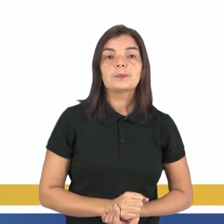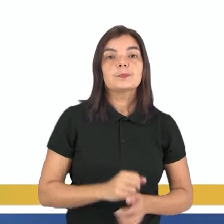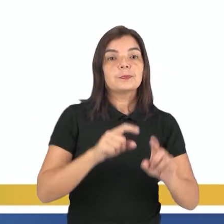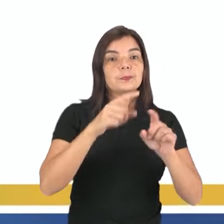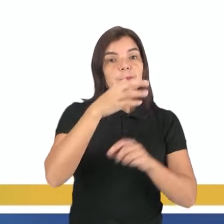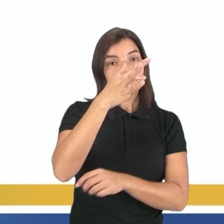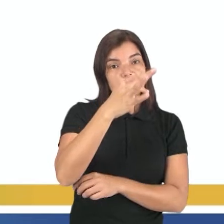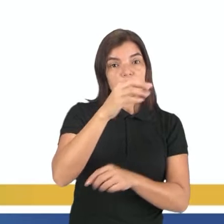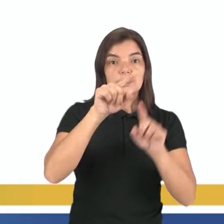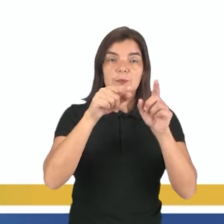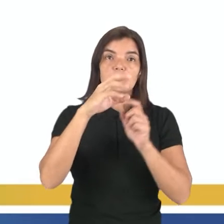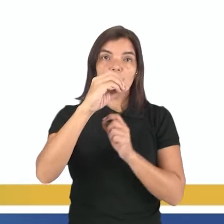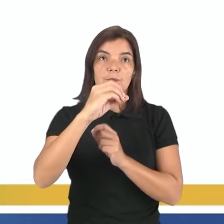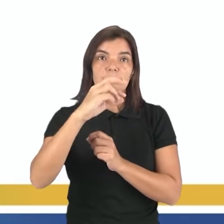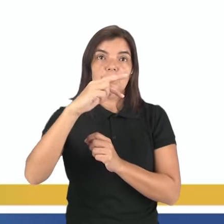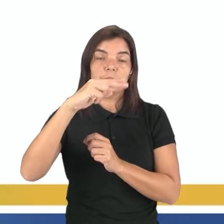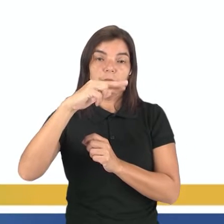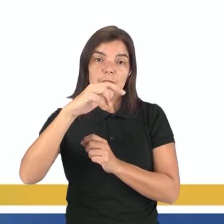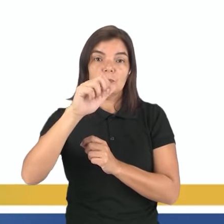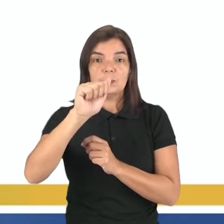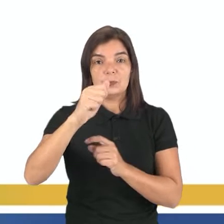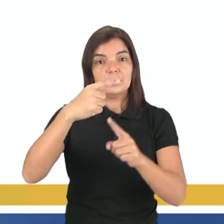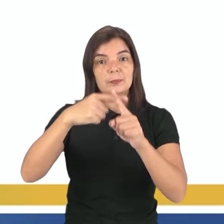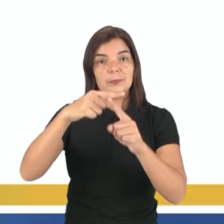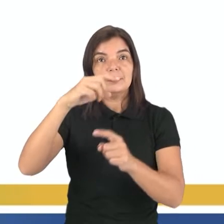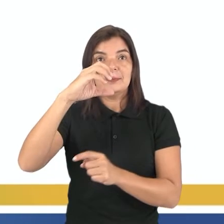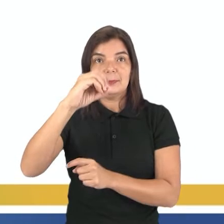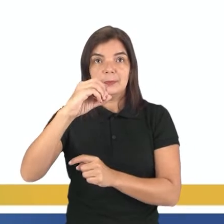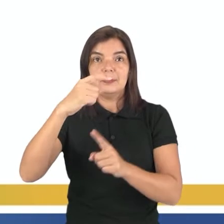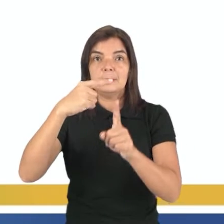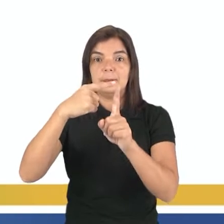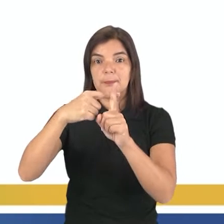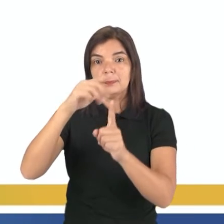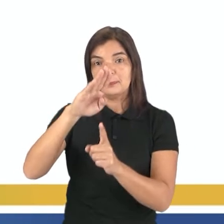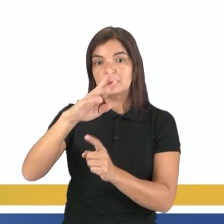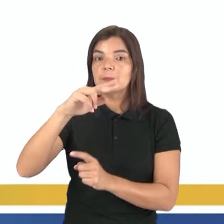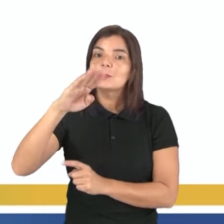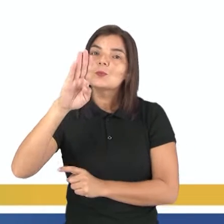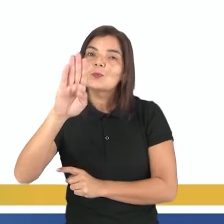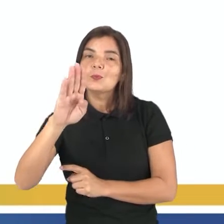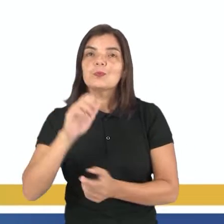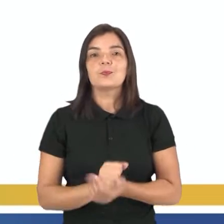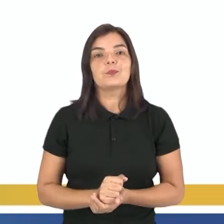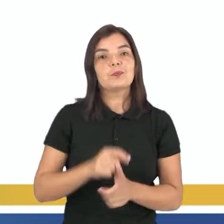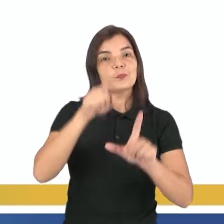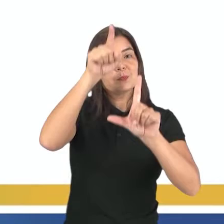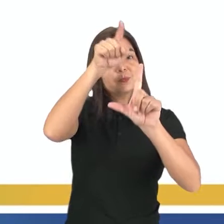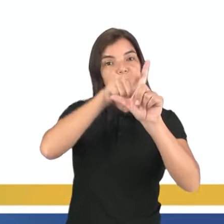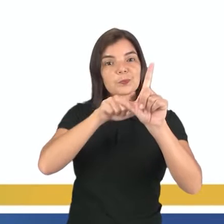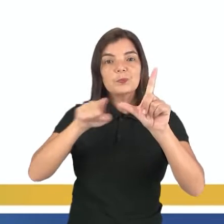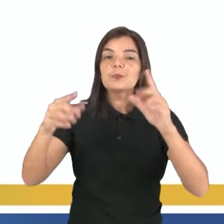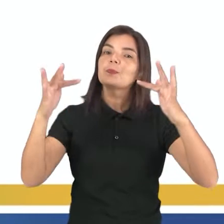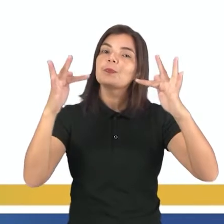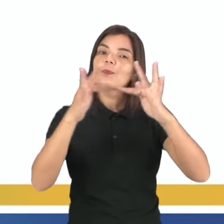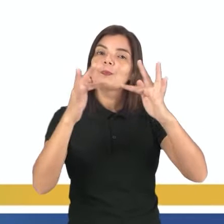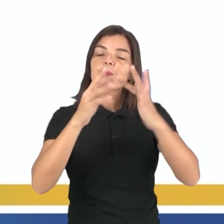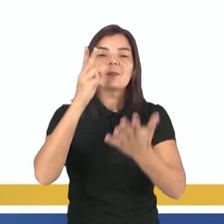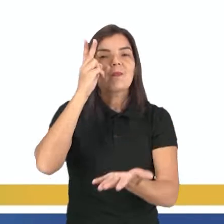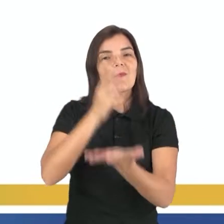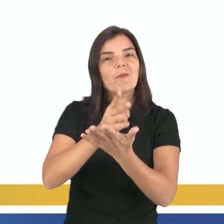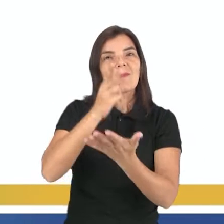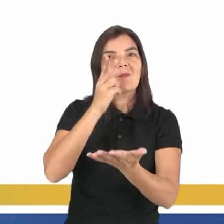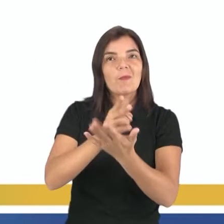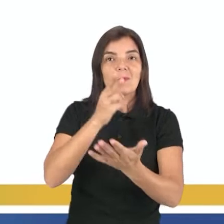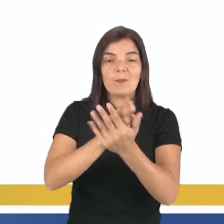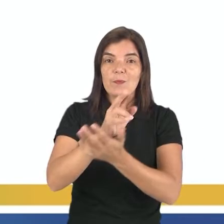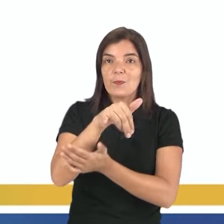de zero é 0 vezes a mais b, que dá b. Então, isso quer dizer que o gráfico de uma função afim sempre intercepta